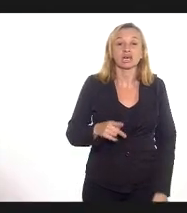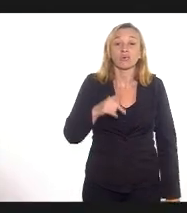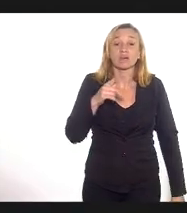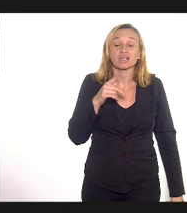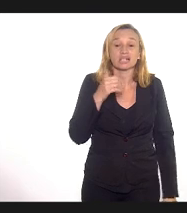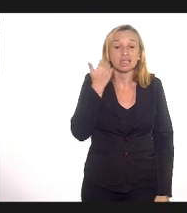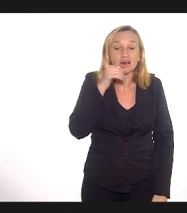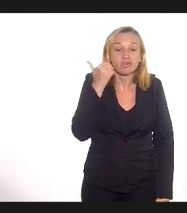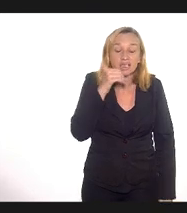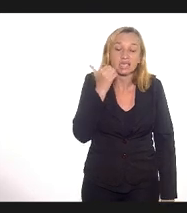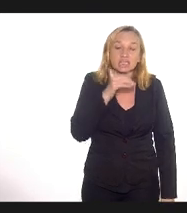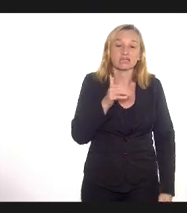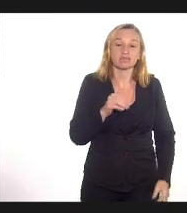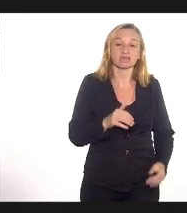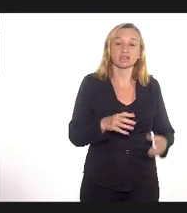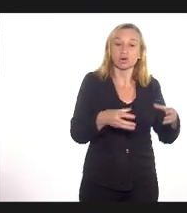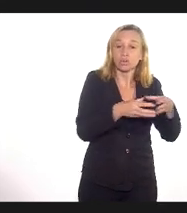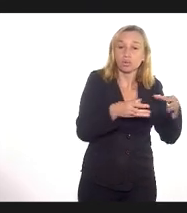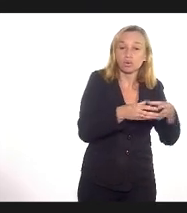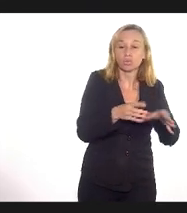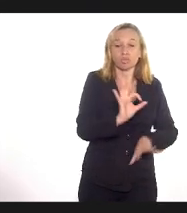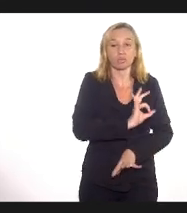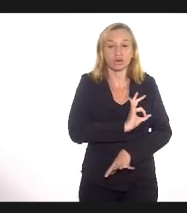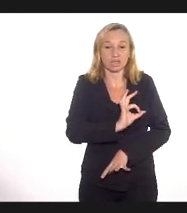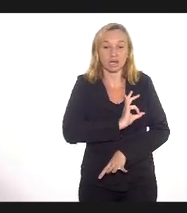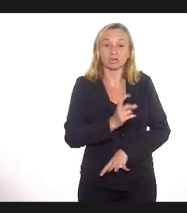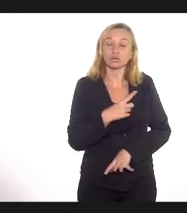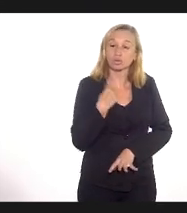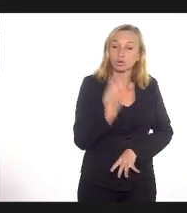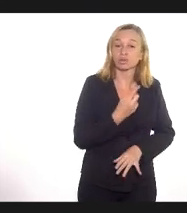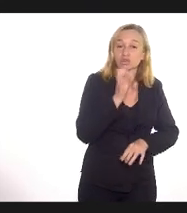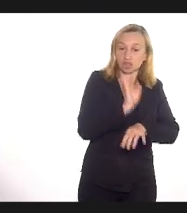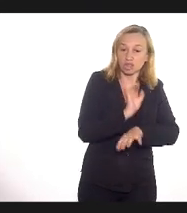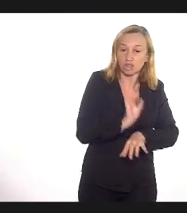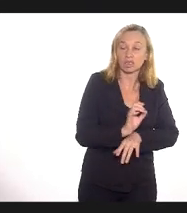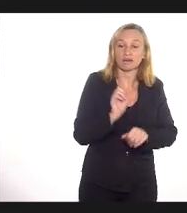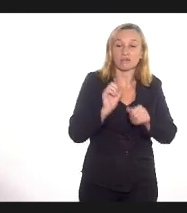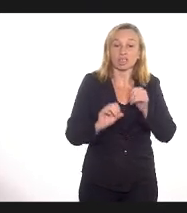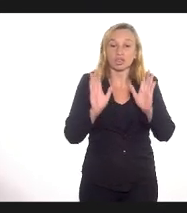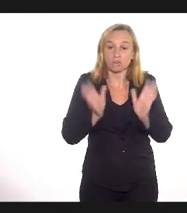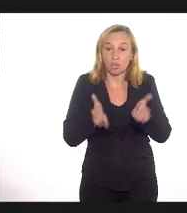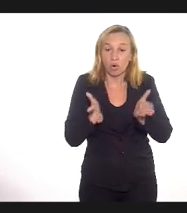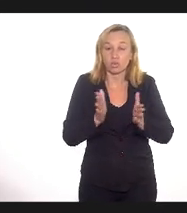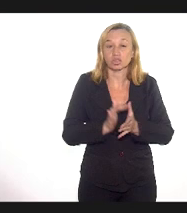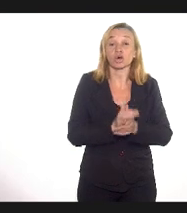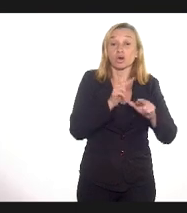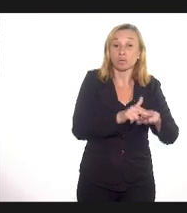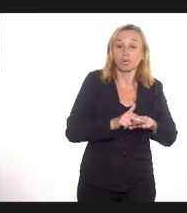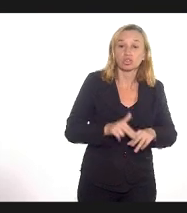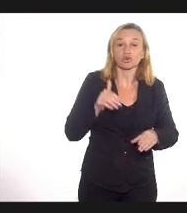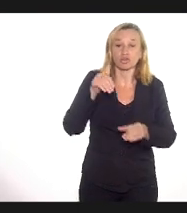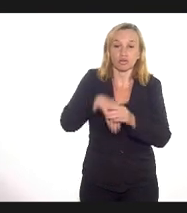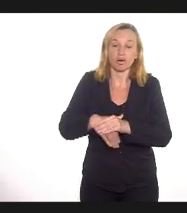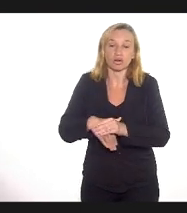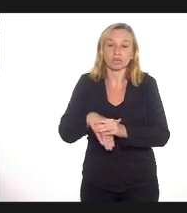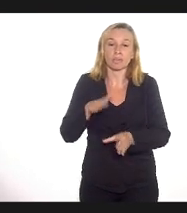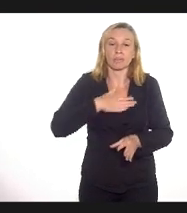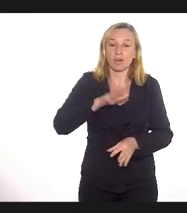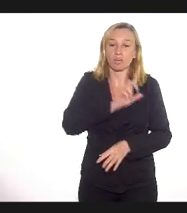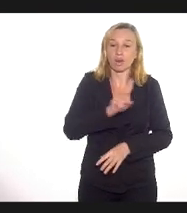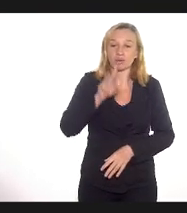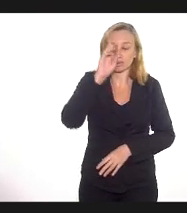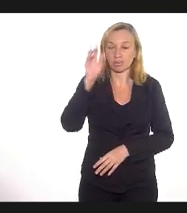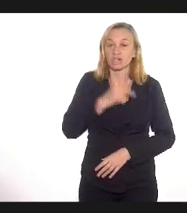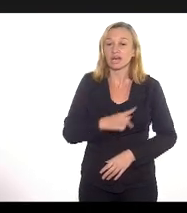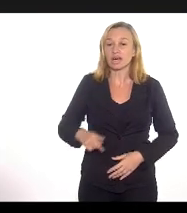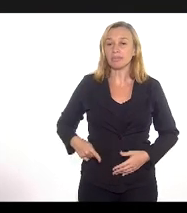covardia com a classe policial do nosso Estado que estão fazendo hoje. Por isso, o meu voto é não, senhor